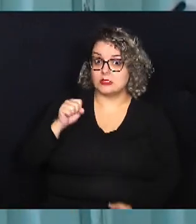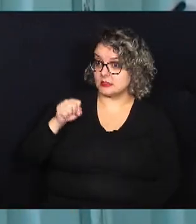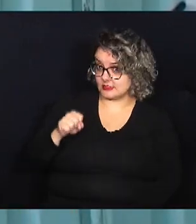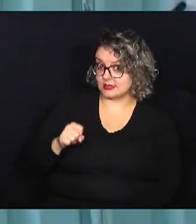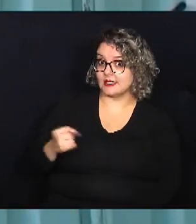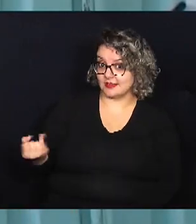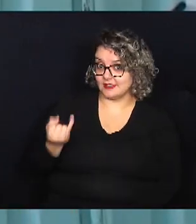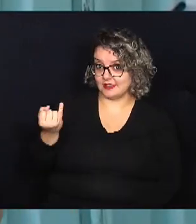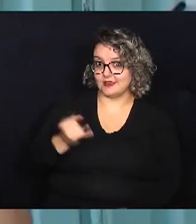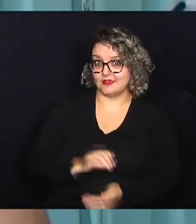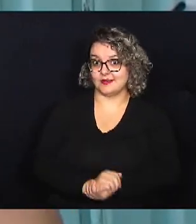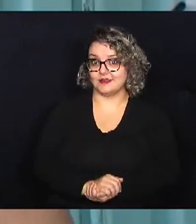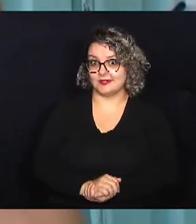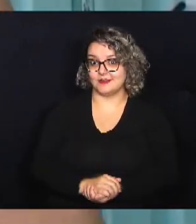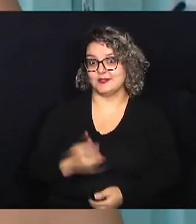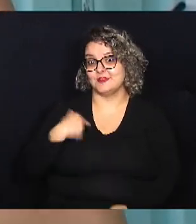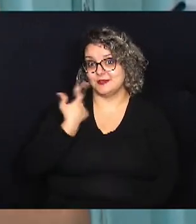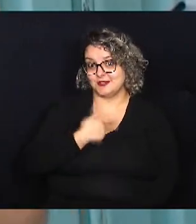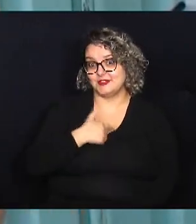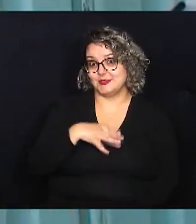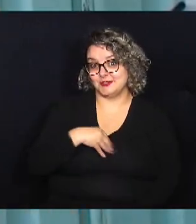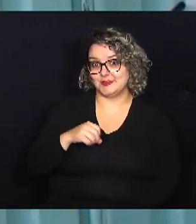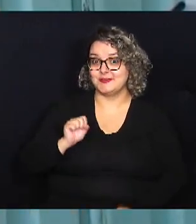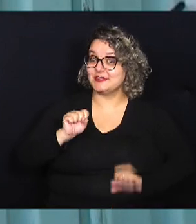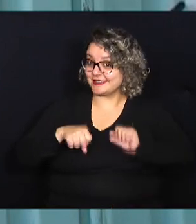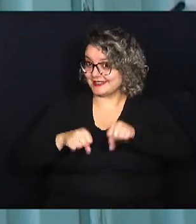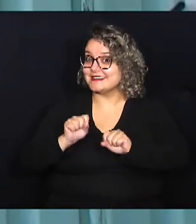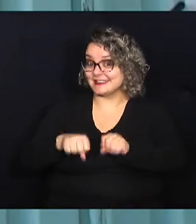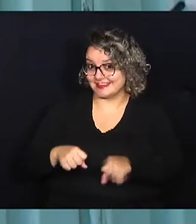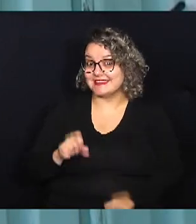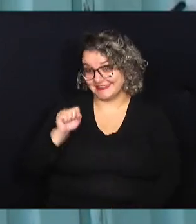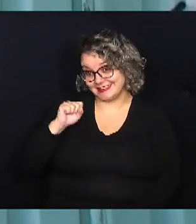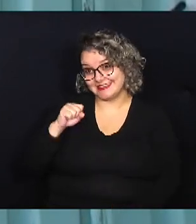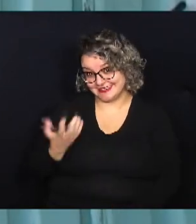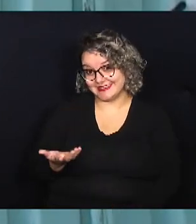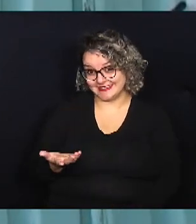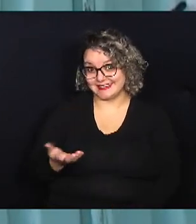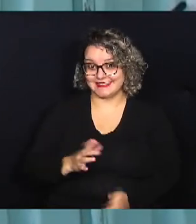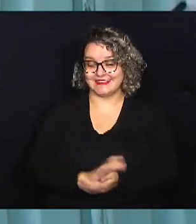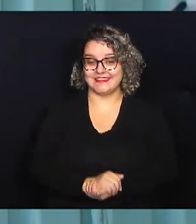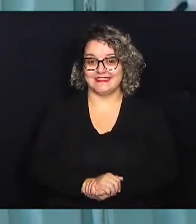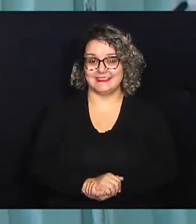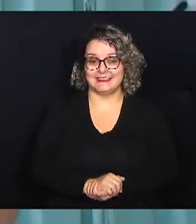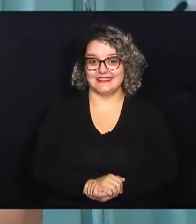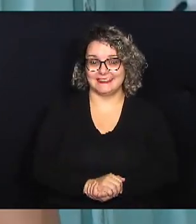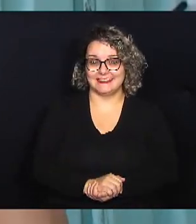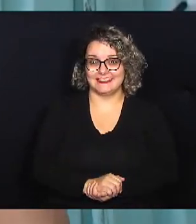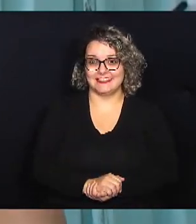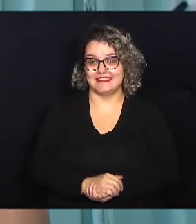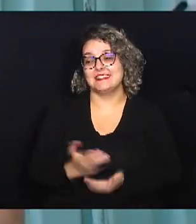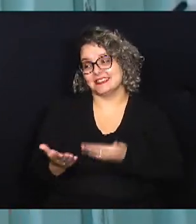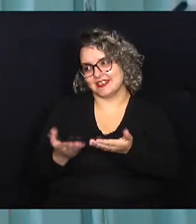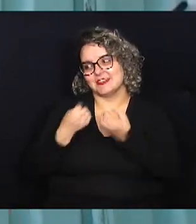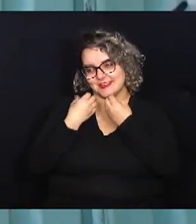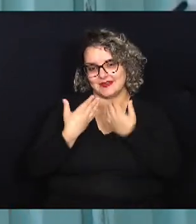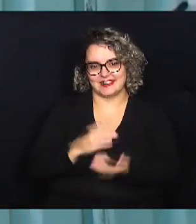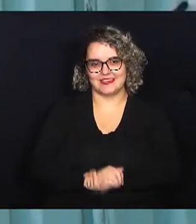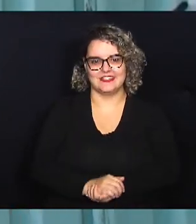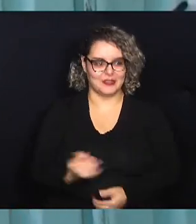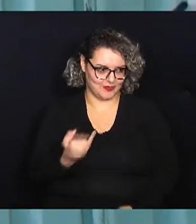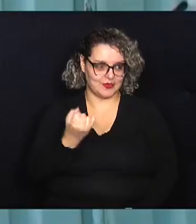muito. São os nossos filhos de 4 patas, né? De 4 patas, e a gente tem que cuidar bem.